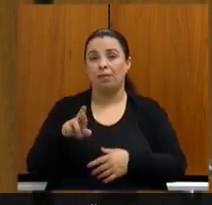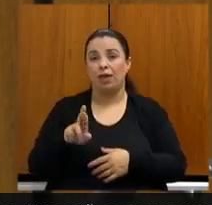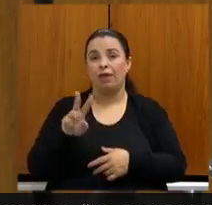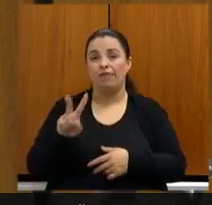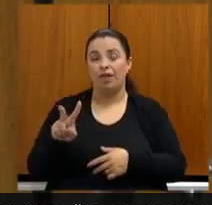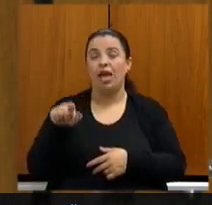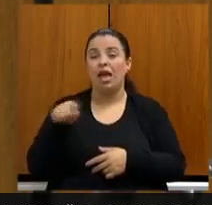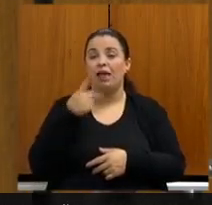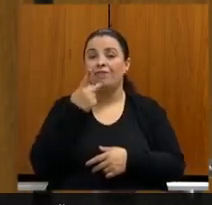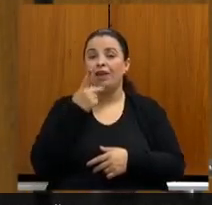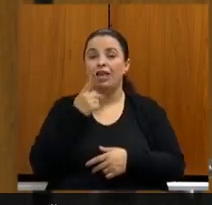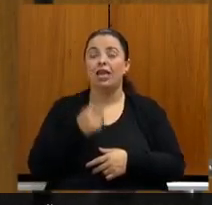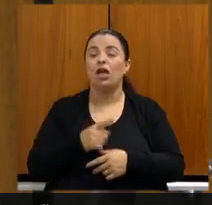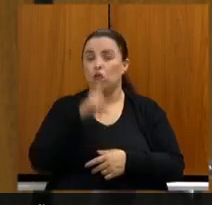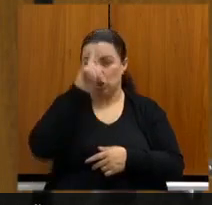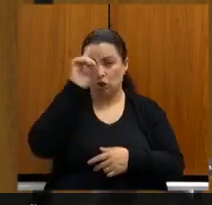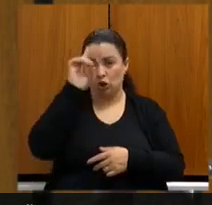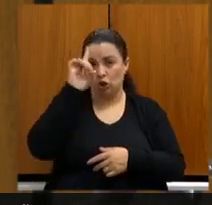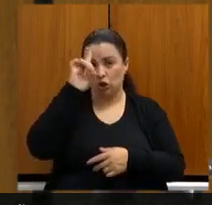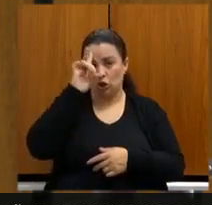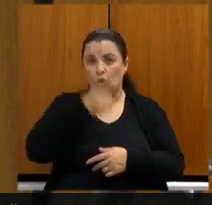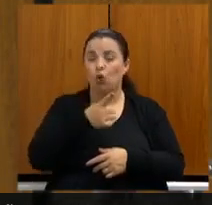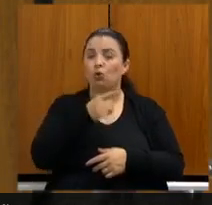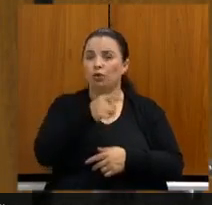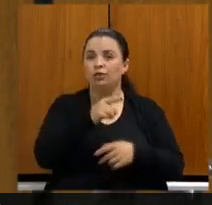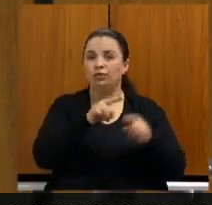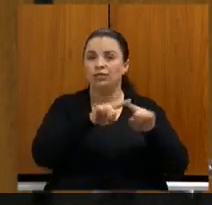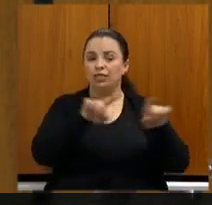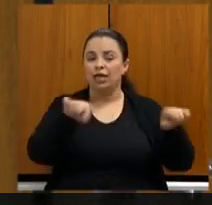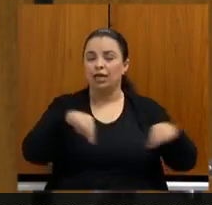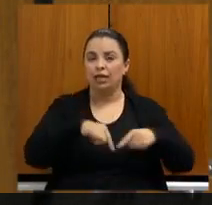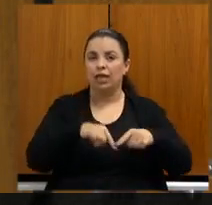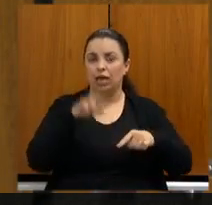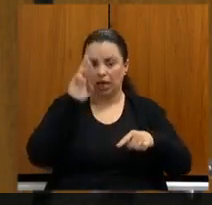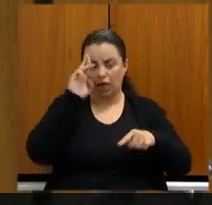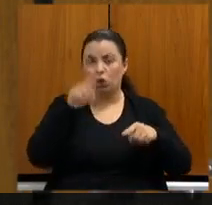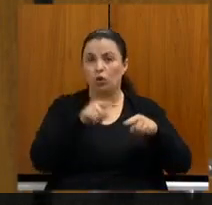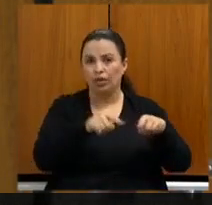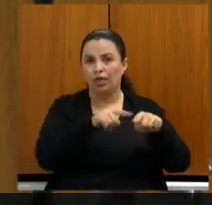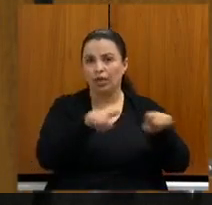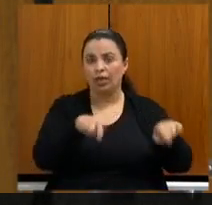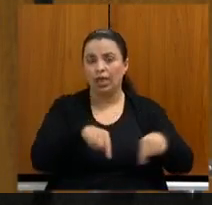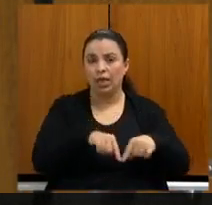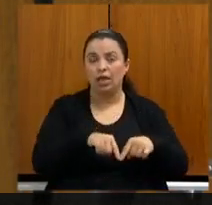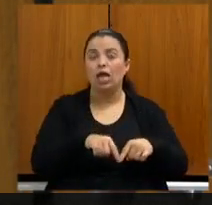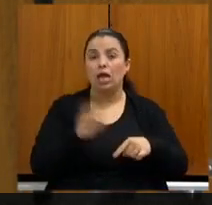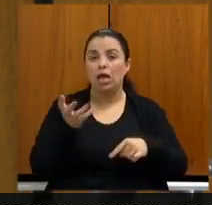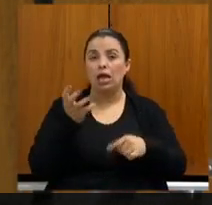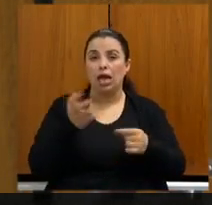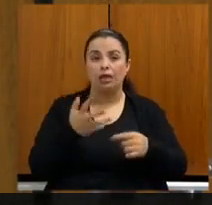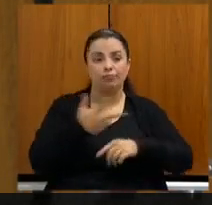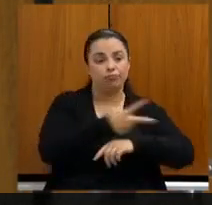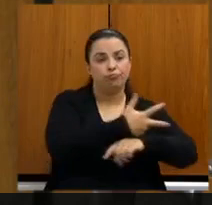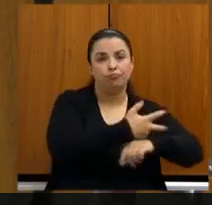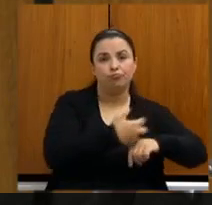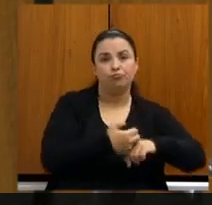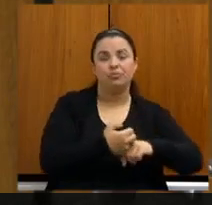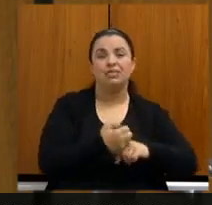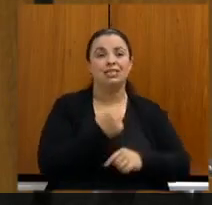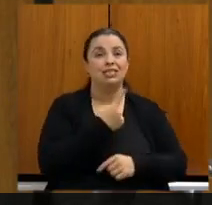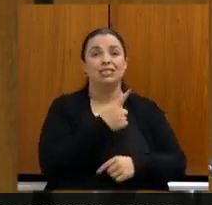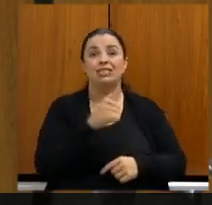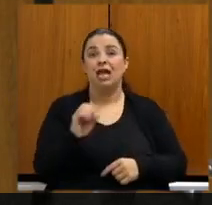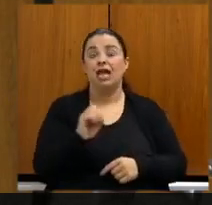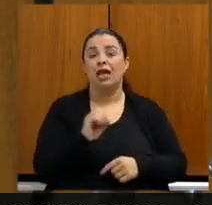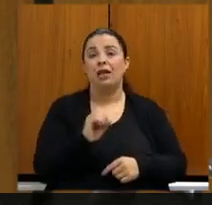dona daquela propriedade aquele terreno e ao mesmo tempo quer jogar mais de uma centena de famílias na rua sem